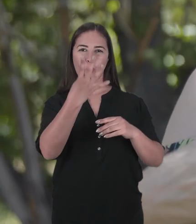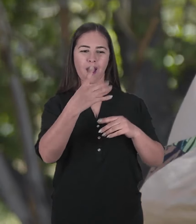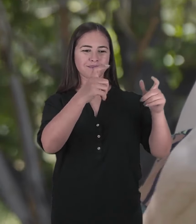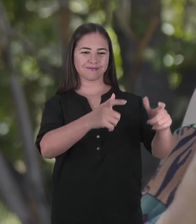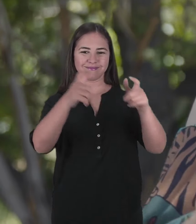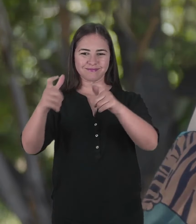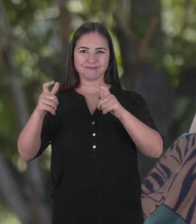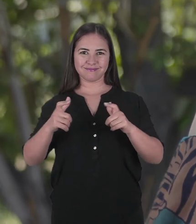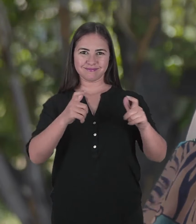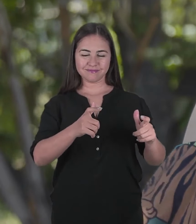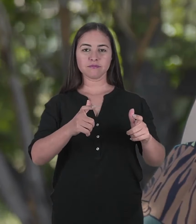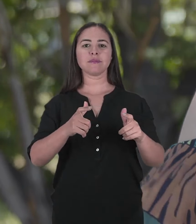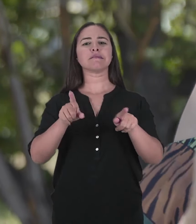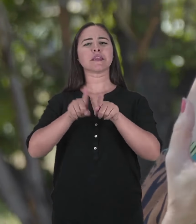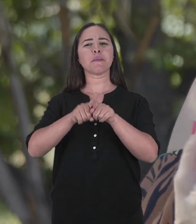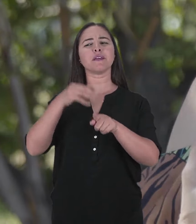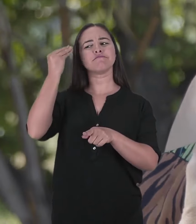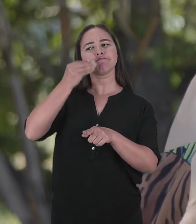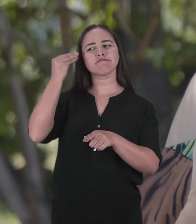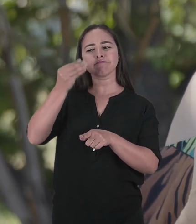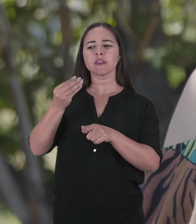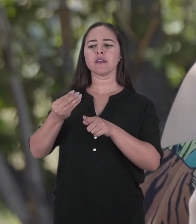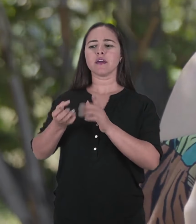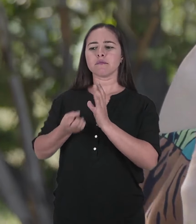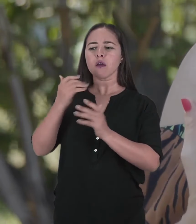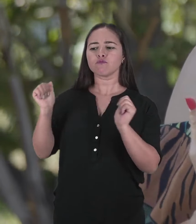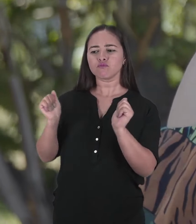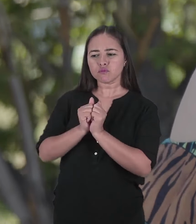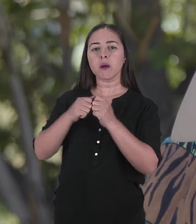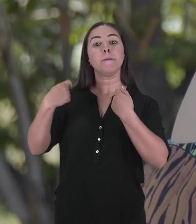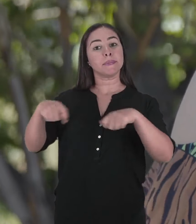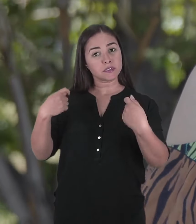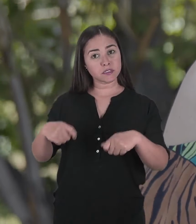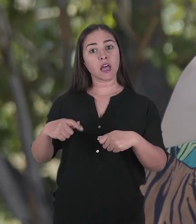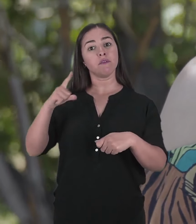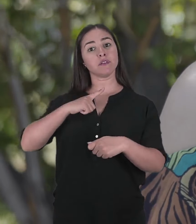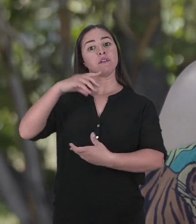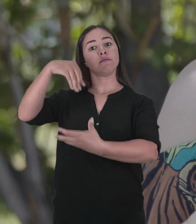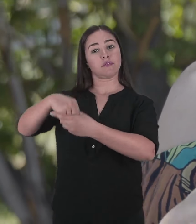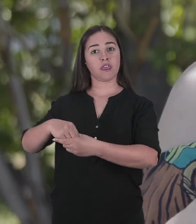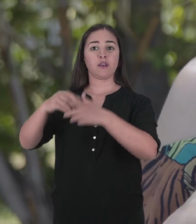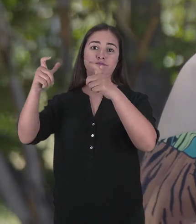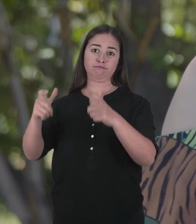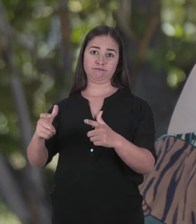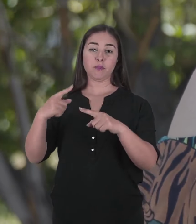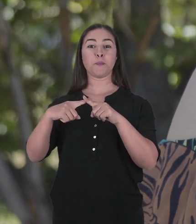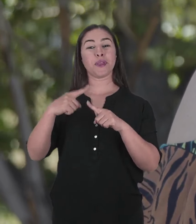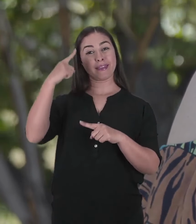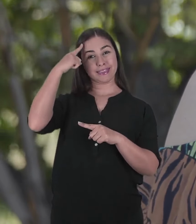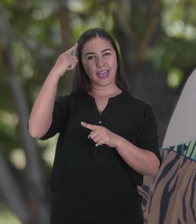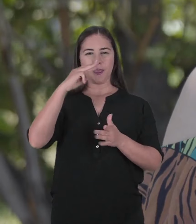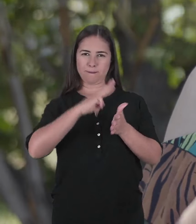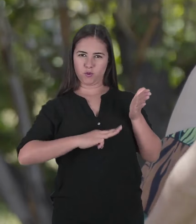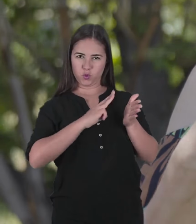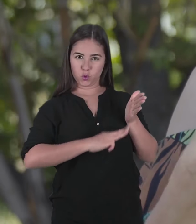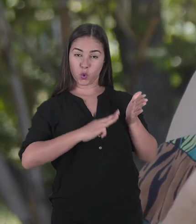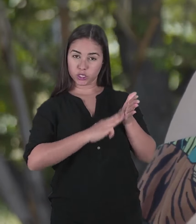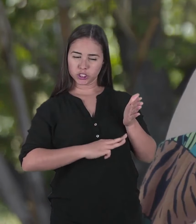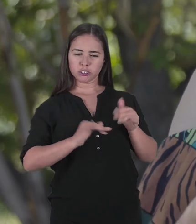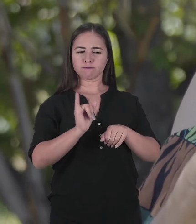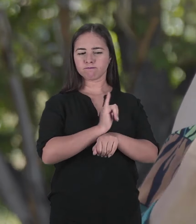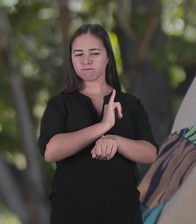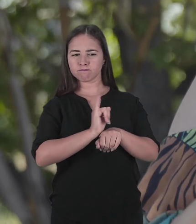e essa vivência de construção coletiva a gente tinha que trazer para os territórios, porque a ideia da metodologia é